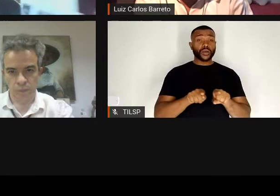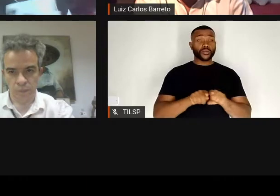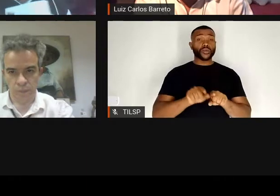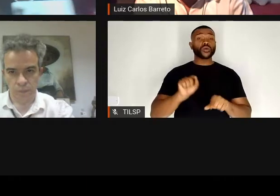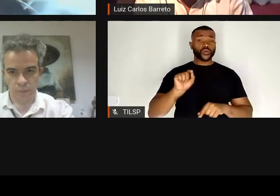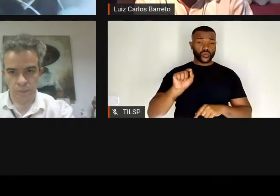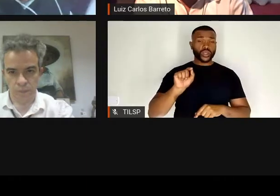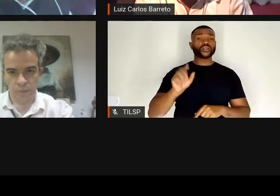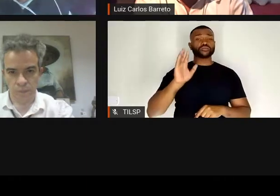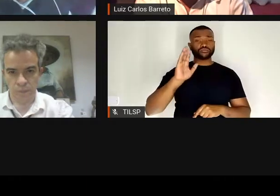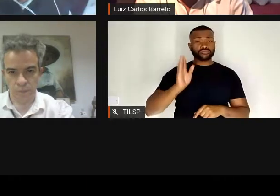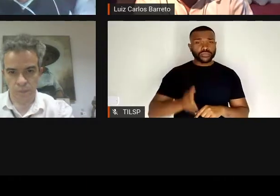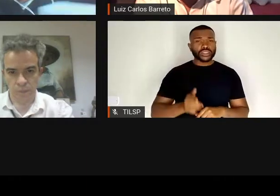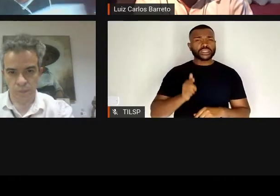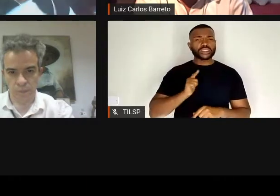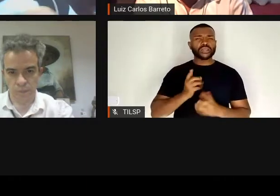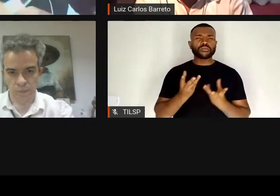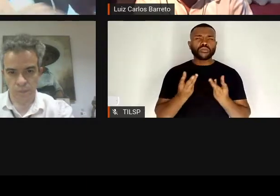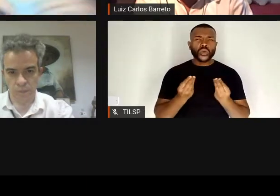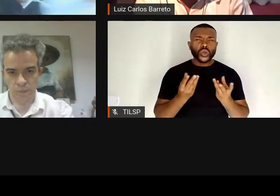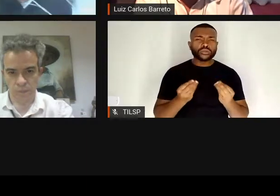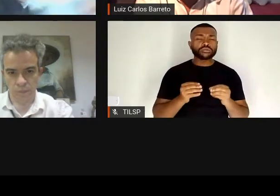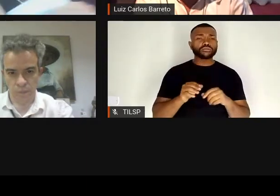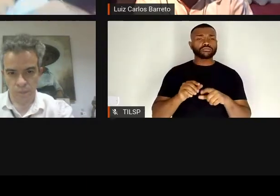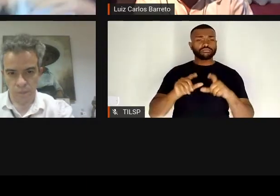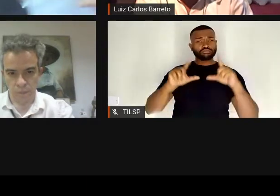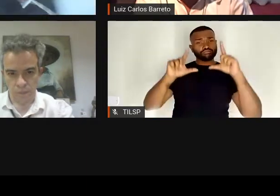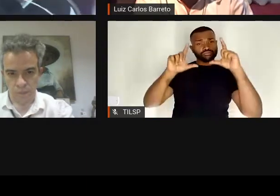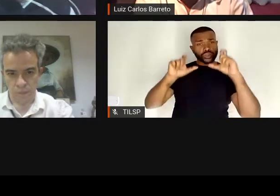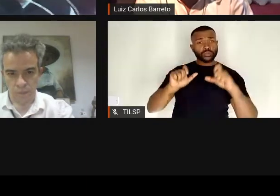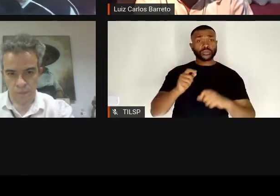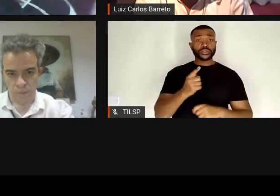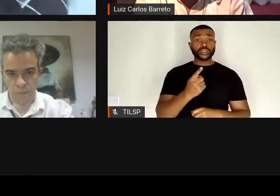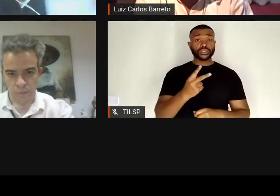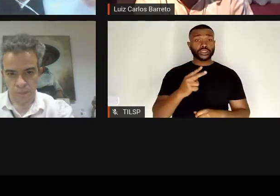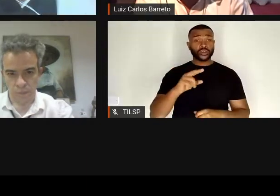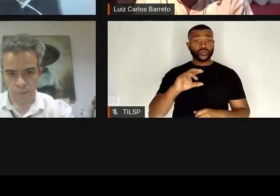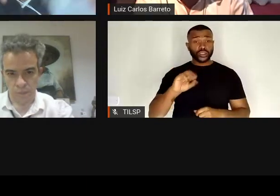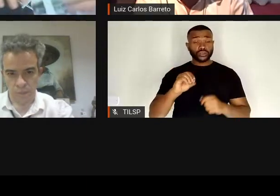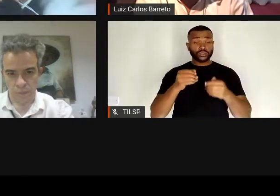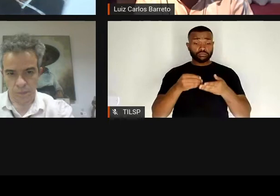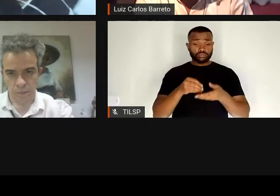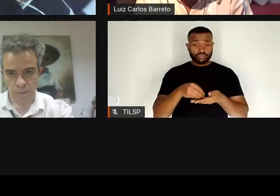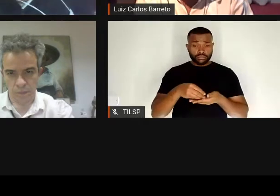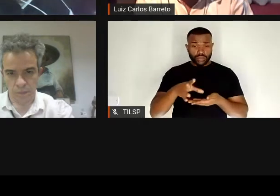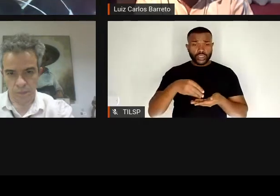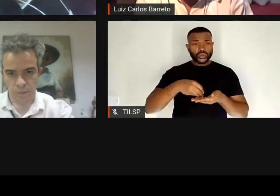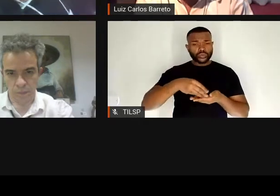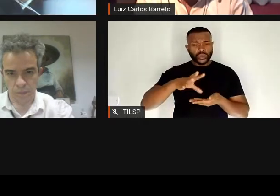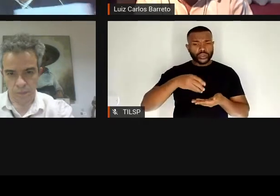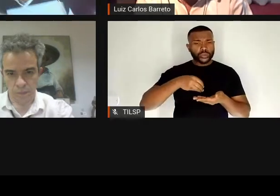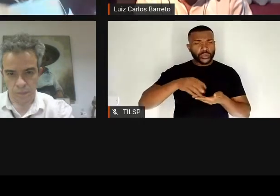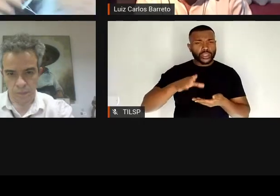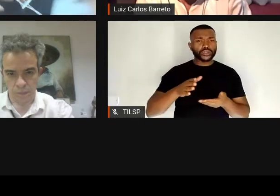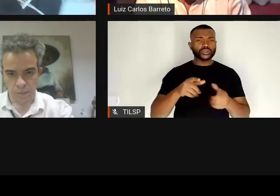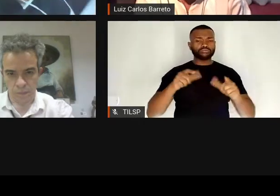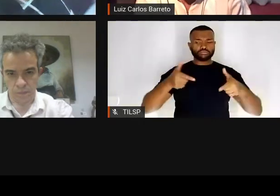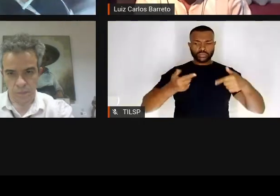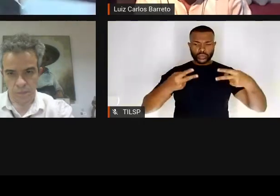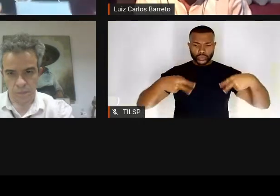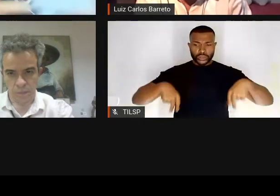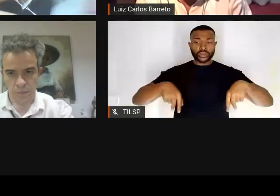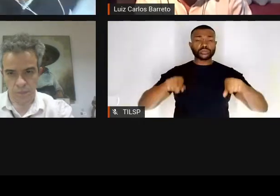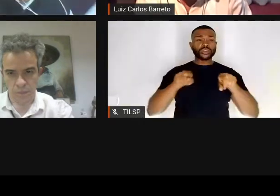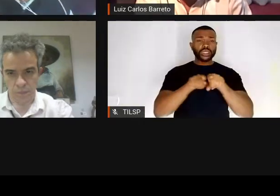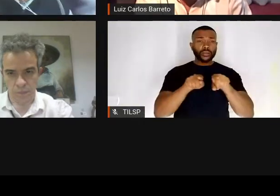fotógrafos, centenas de filmes 120 foram abertos e jogados em cima do caixão do Luciano Carneiro, e ali